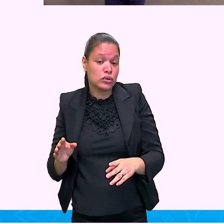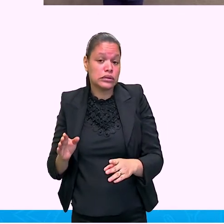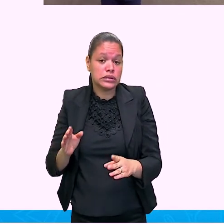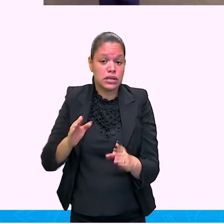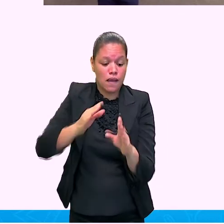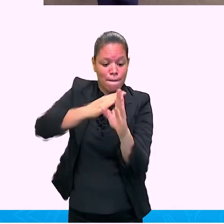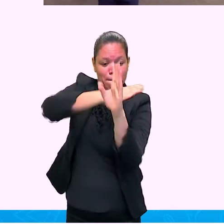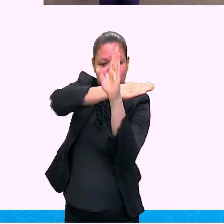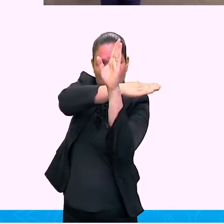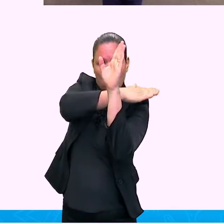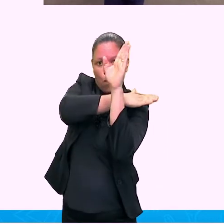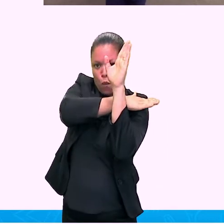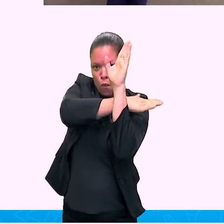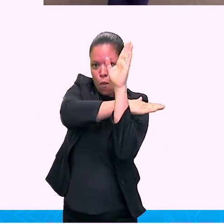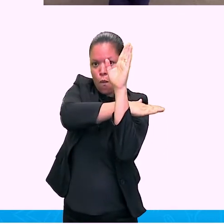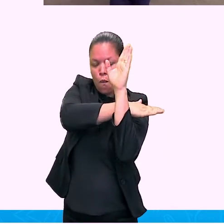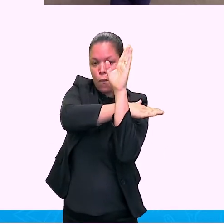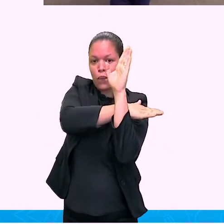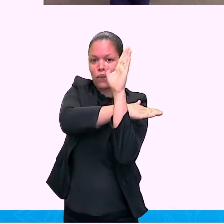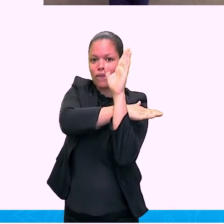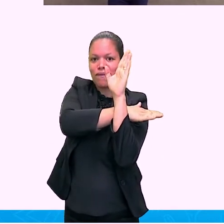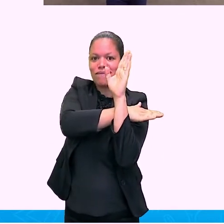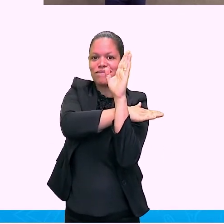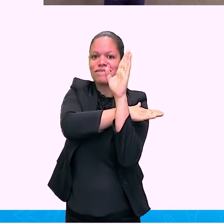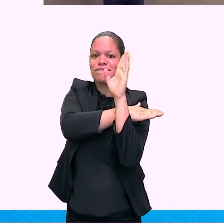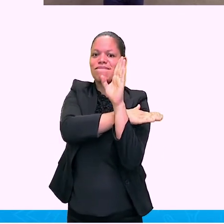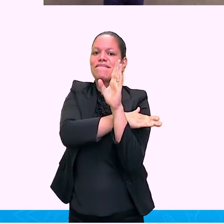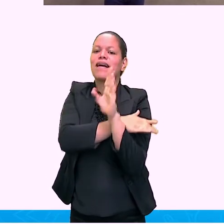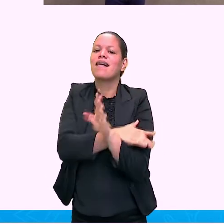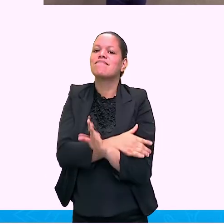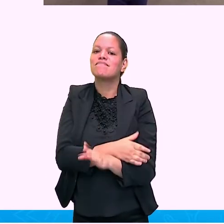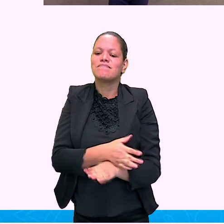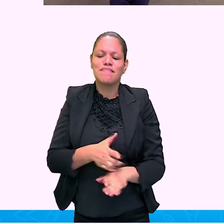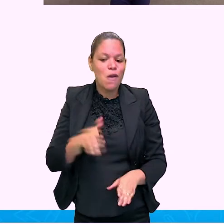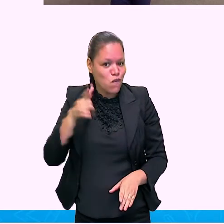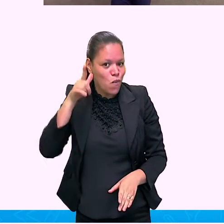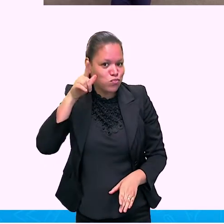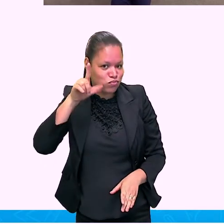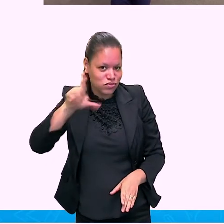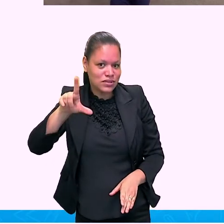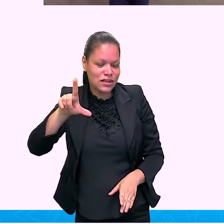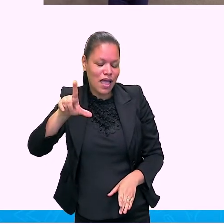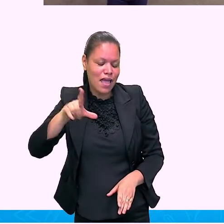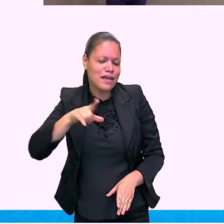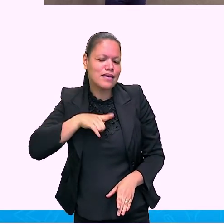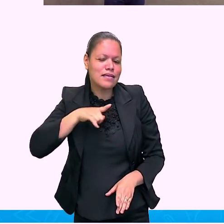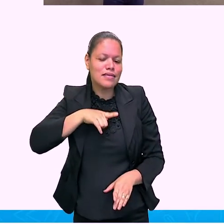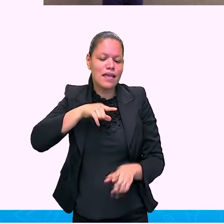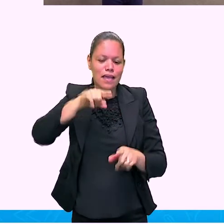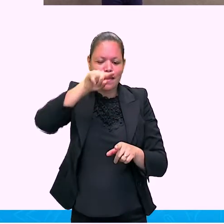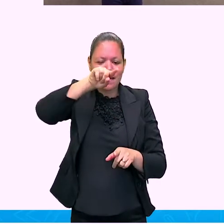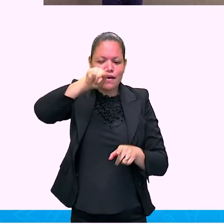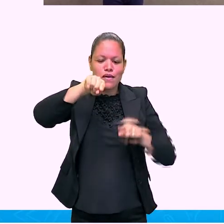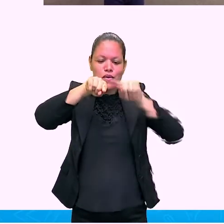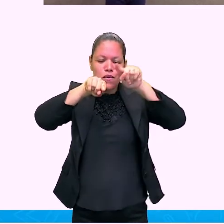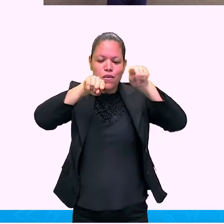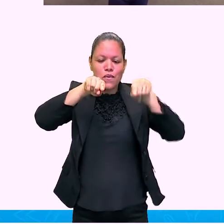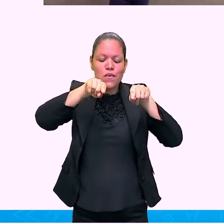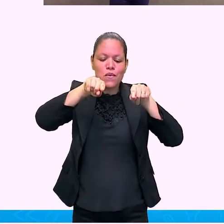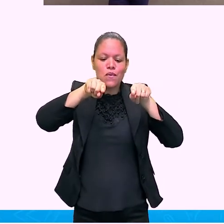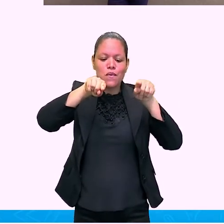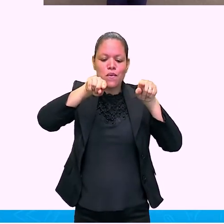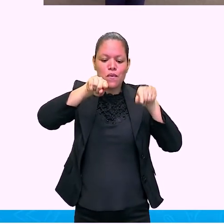a concorrente como a perpendicular, elas são retas que se cruzam e que terão um ponto em